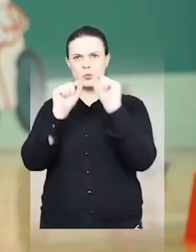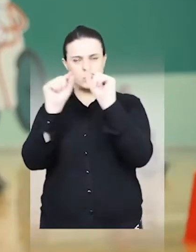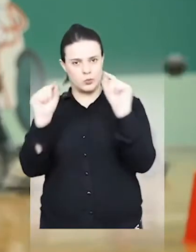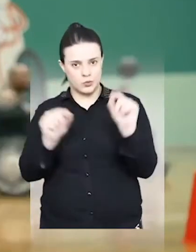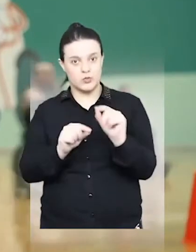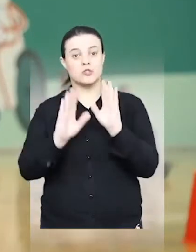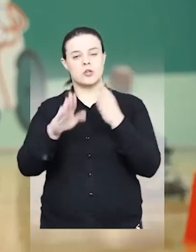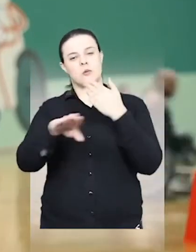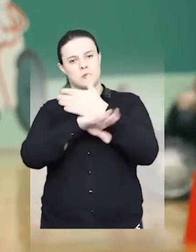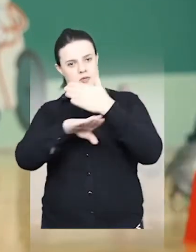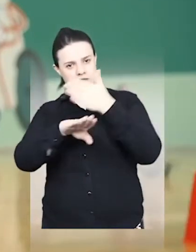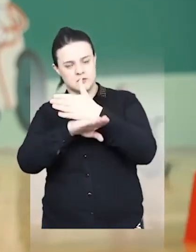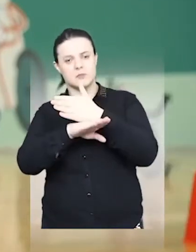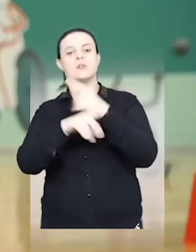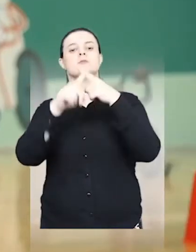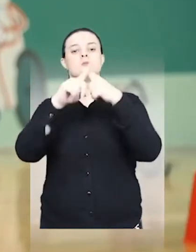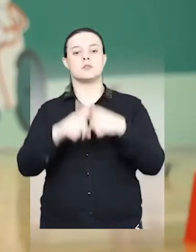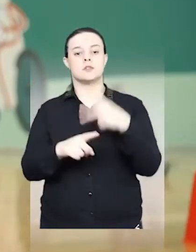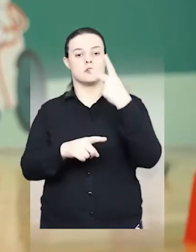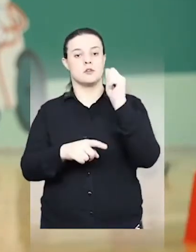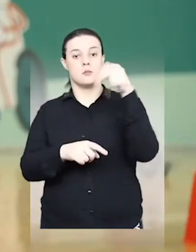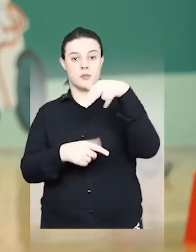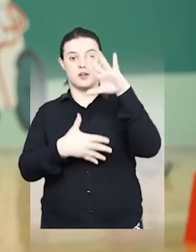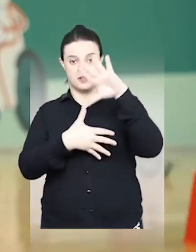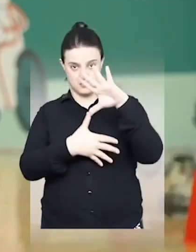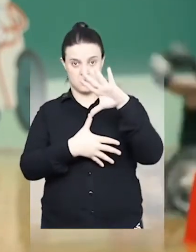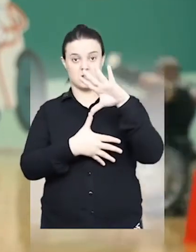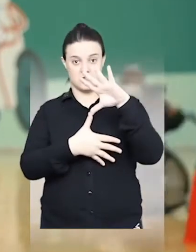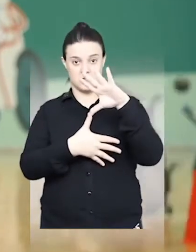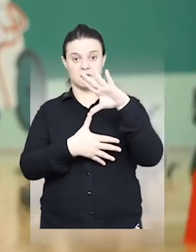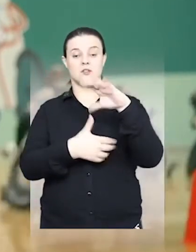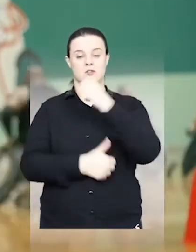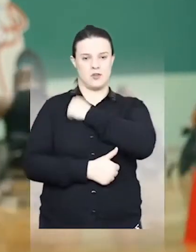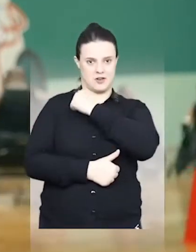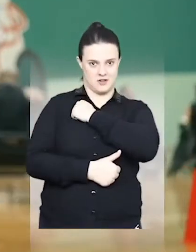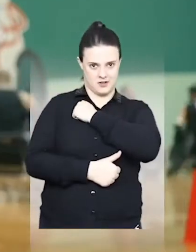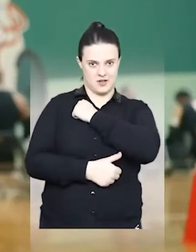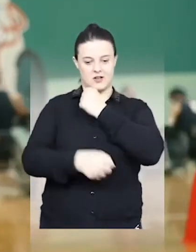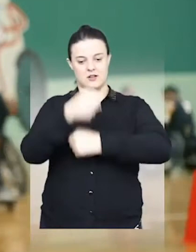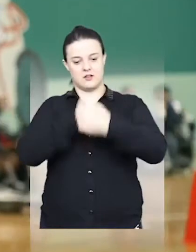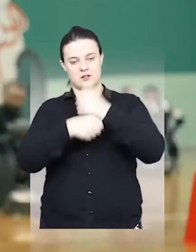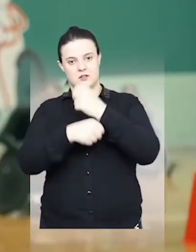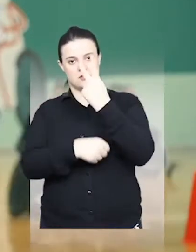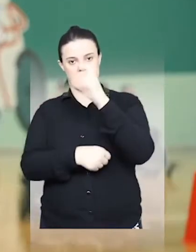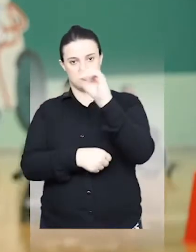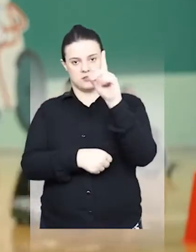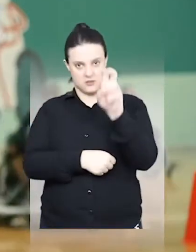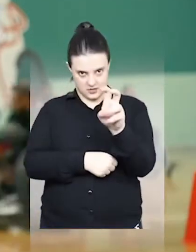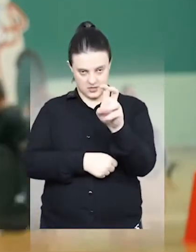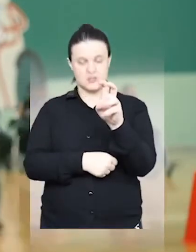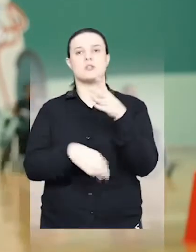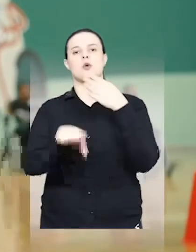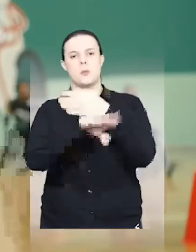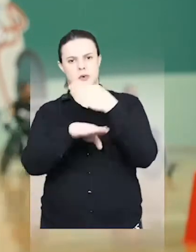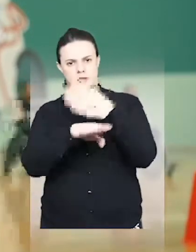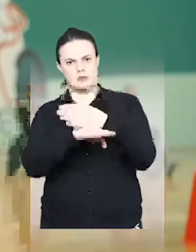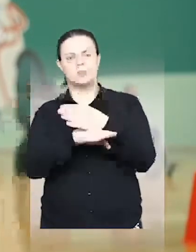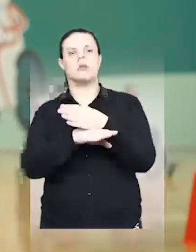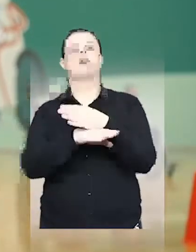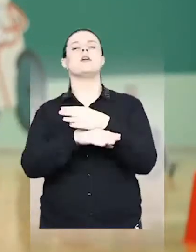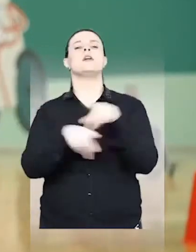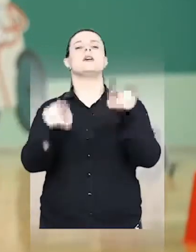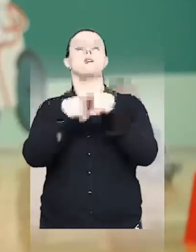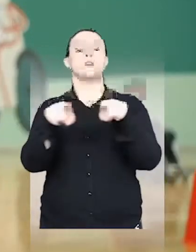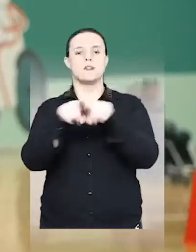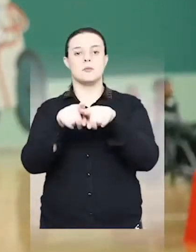internacionais. Participei do Campeonato Pan-Americano de Toronto em 2015, participei da